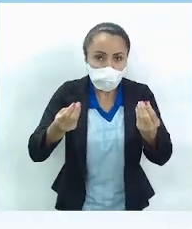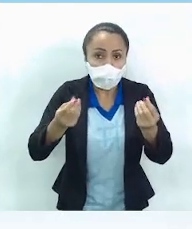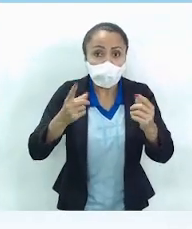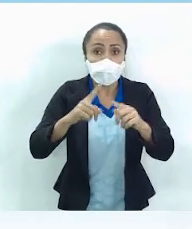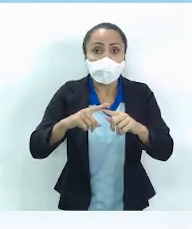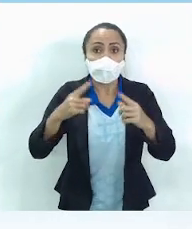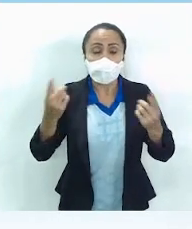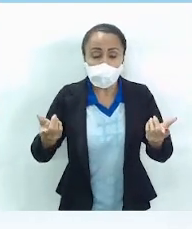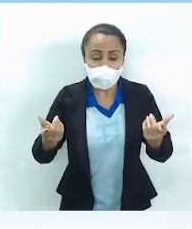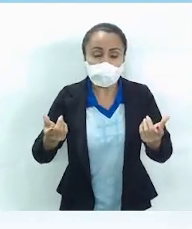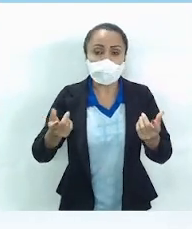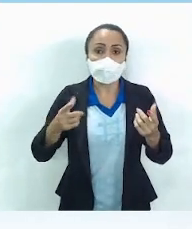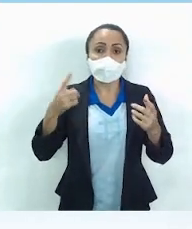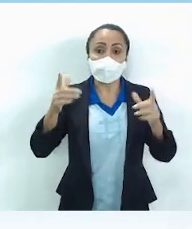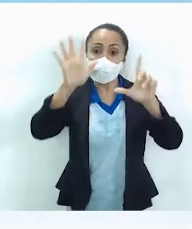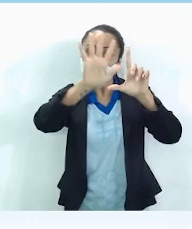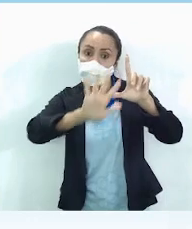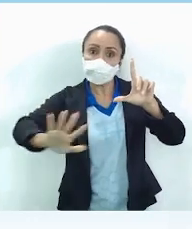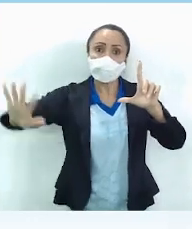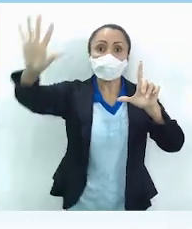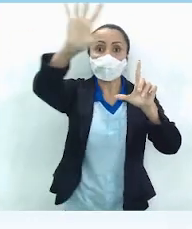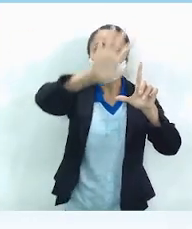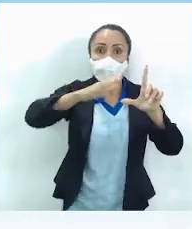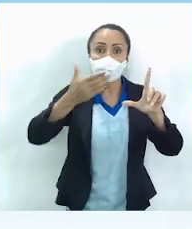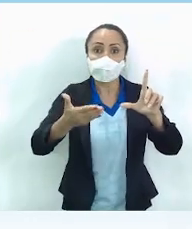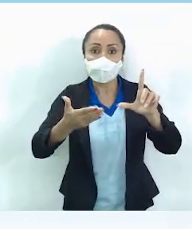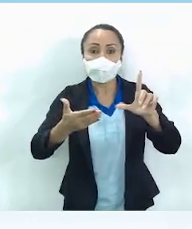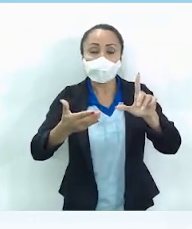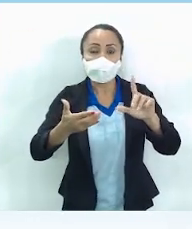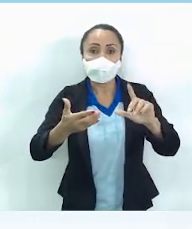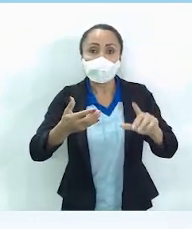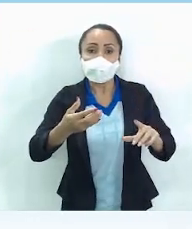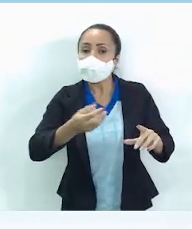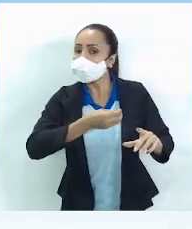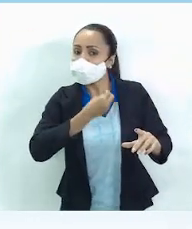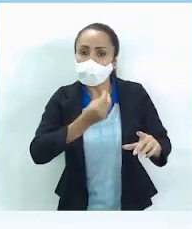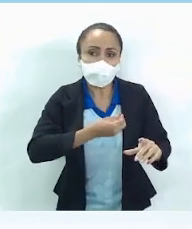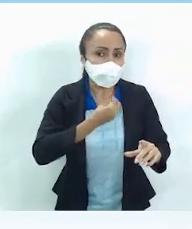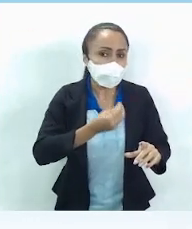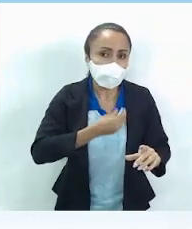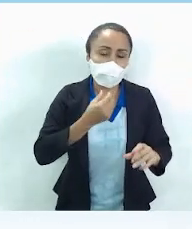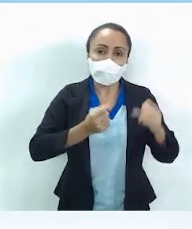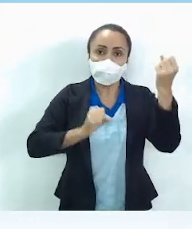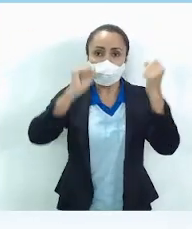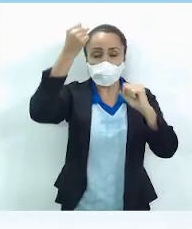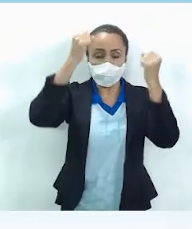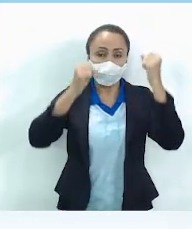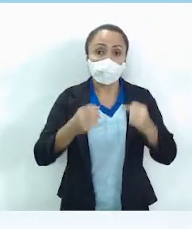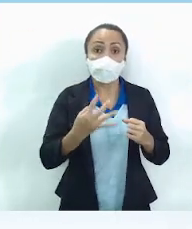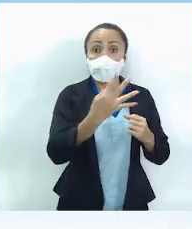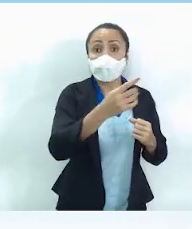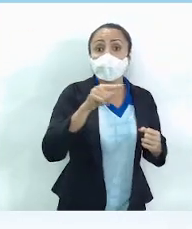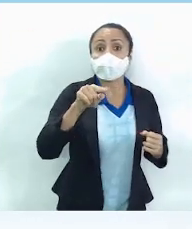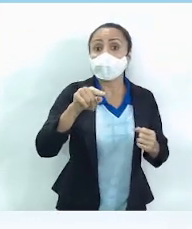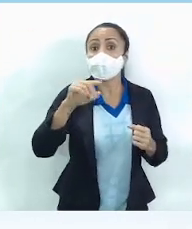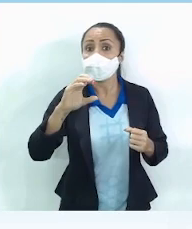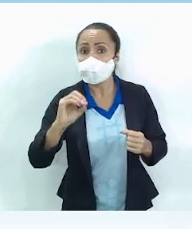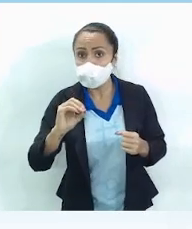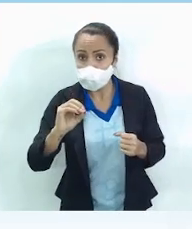produto digital. Não existe mais a necessidade da indústria 4.0,